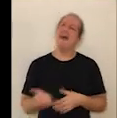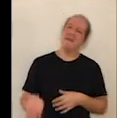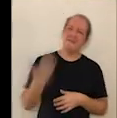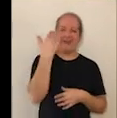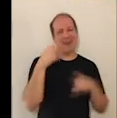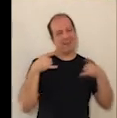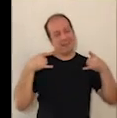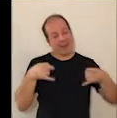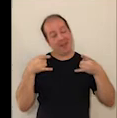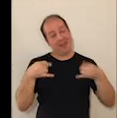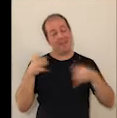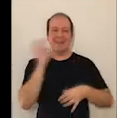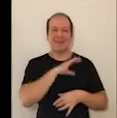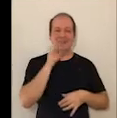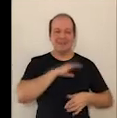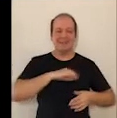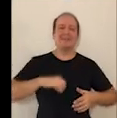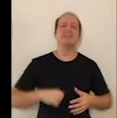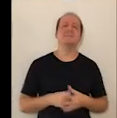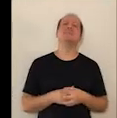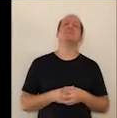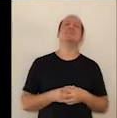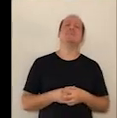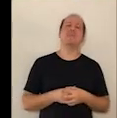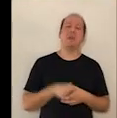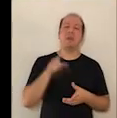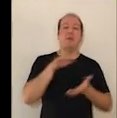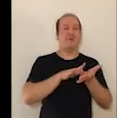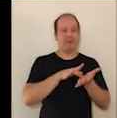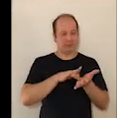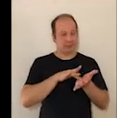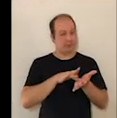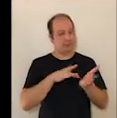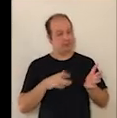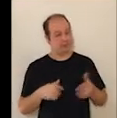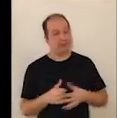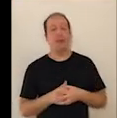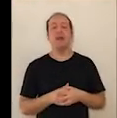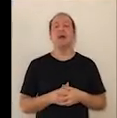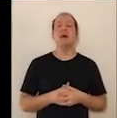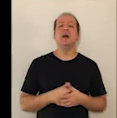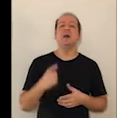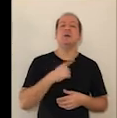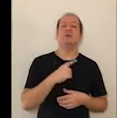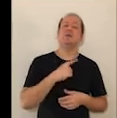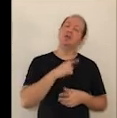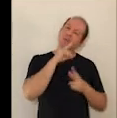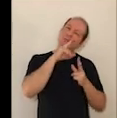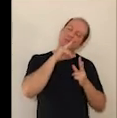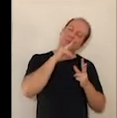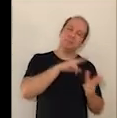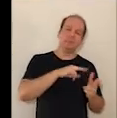Pra cama, depressa! Eu vou fingir que estou